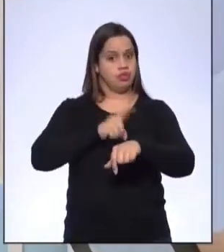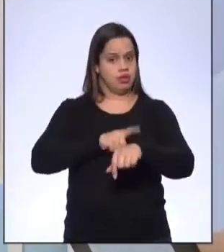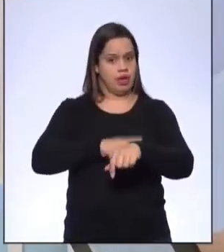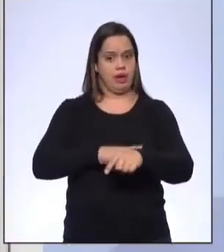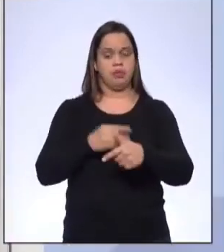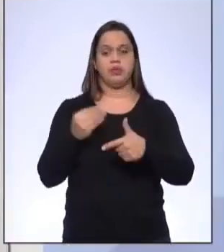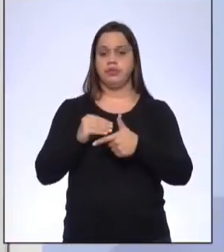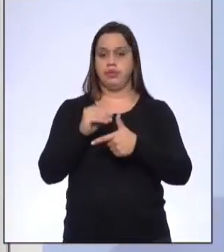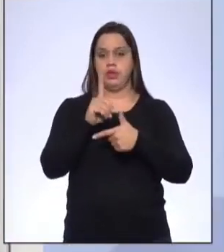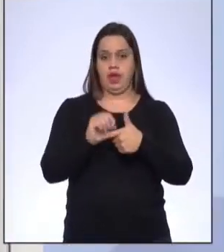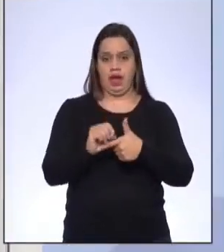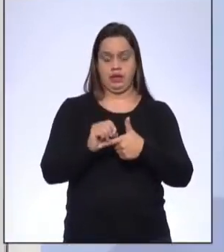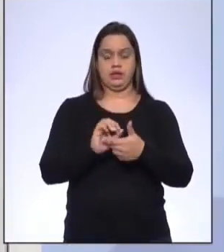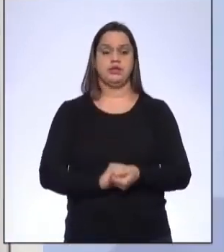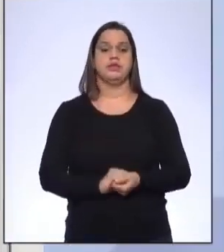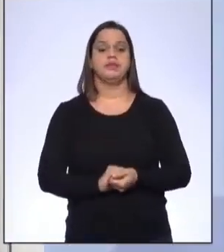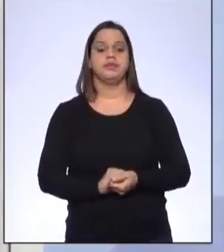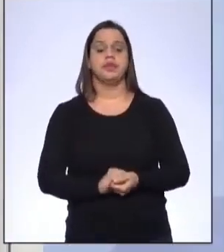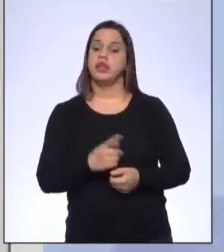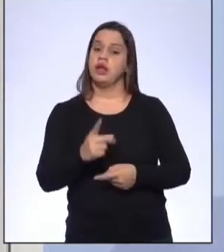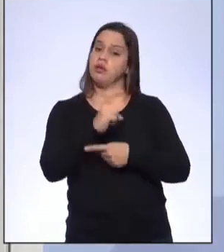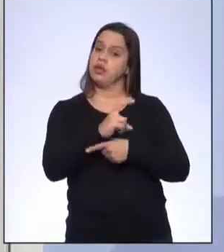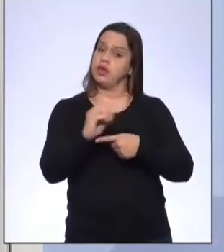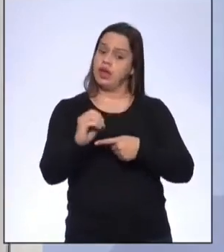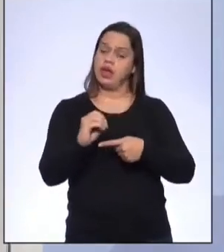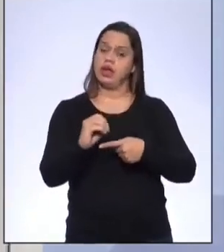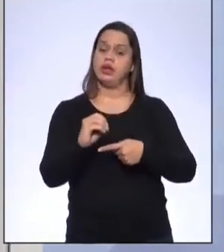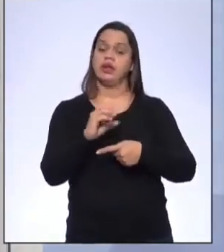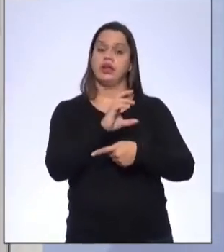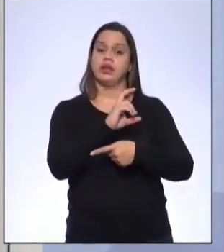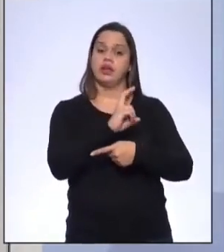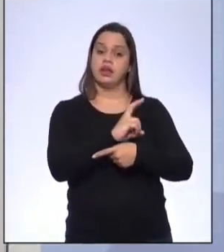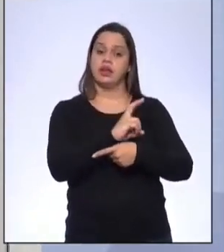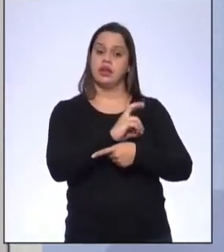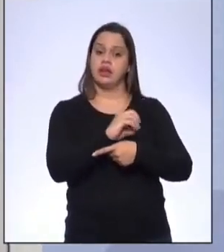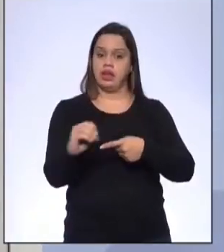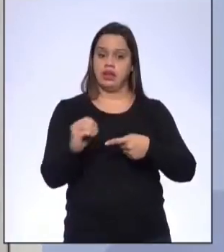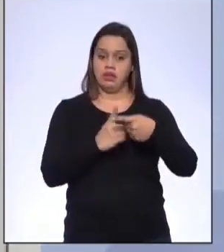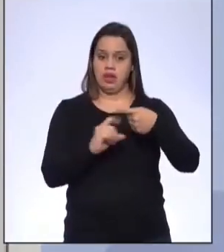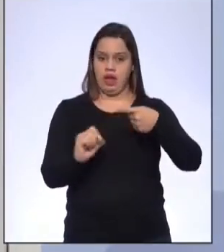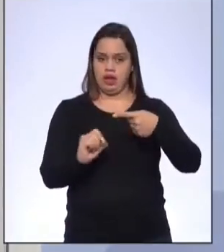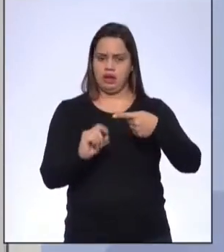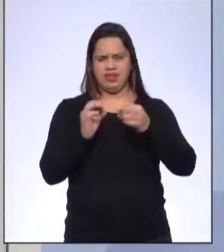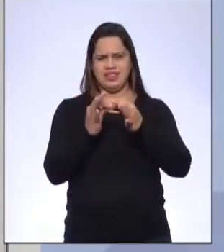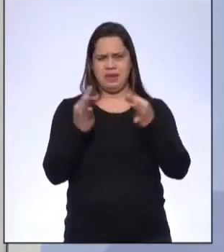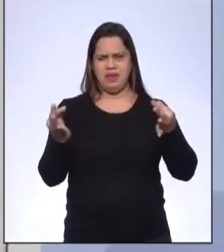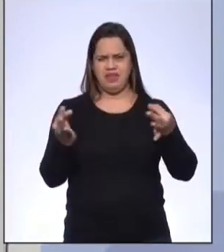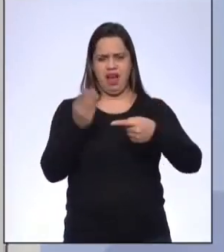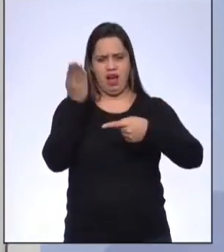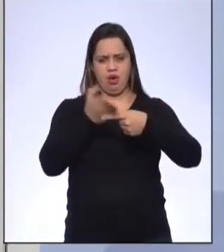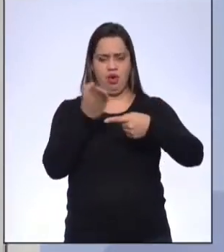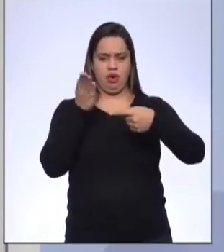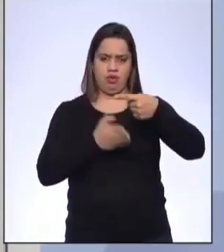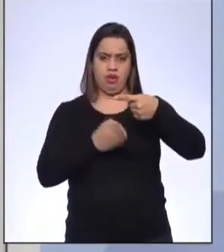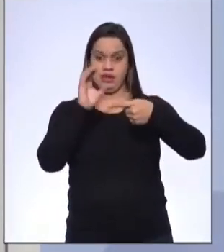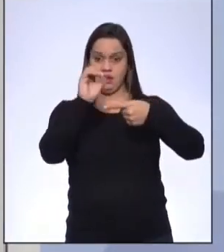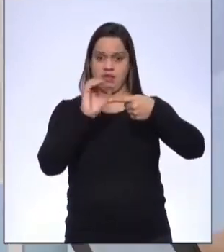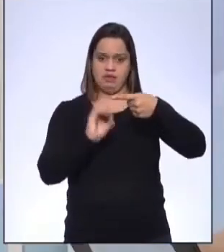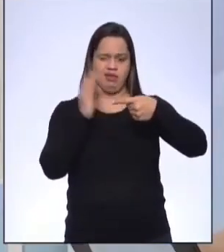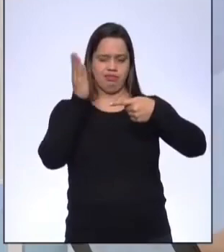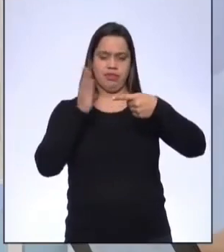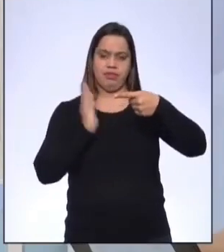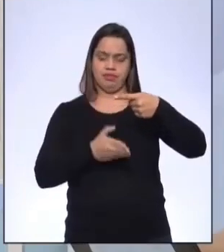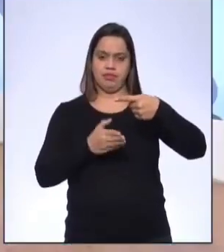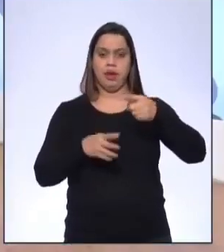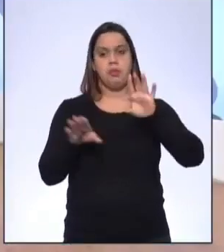percurso. 500 por 10, aqui é a simplificação. Posso cortar esse zero em cima, posso cortar esse zero embaixo? Pode, isso até